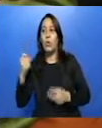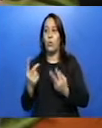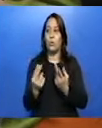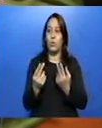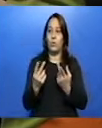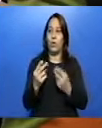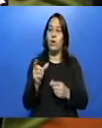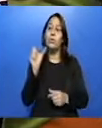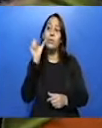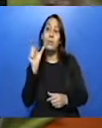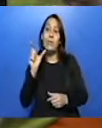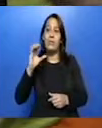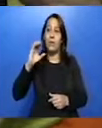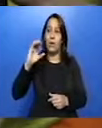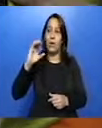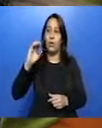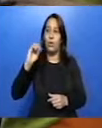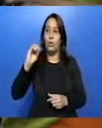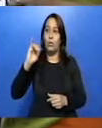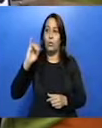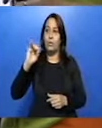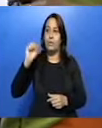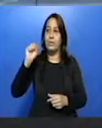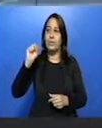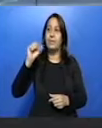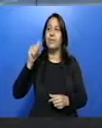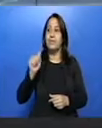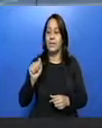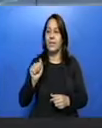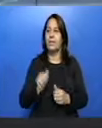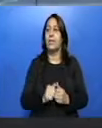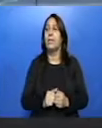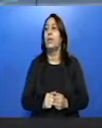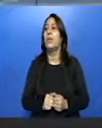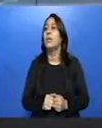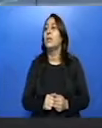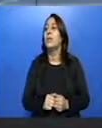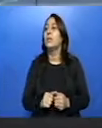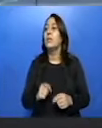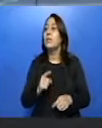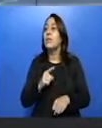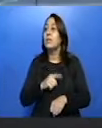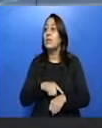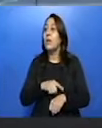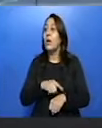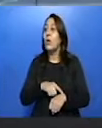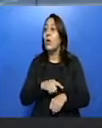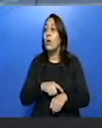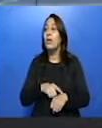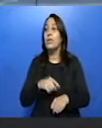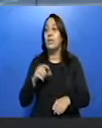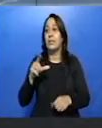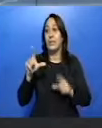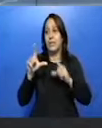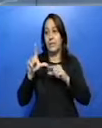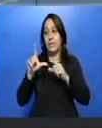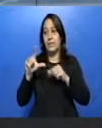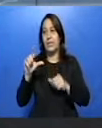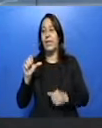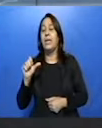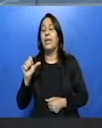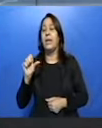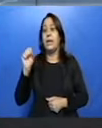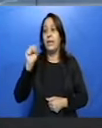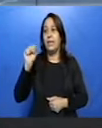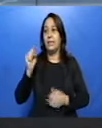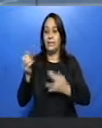Conversamos bastante sobre isso. Quando a letra S fica com som de z, quando ela está no meio